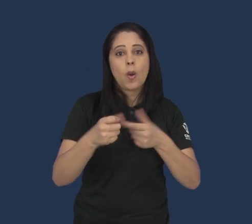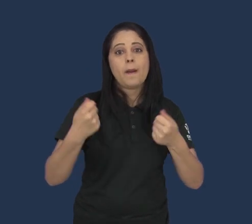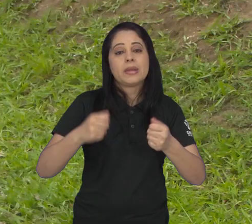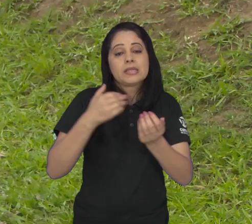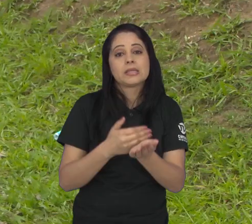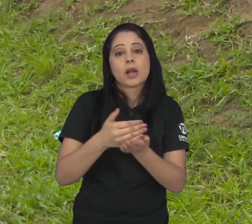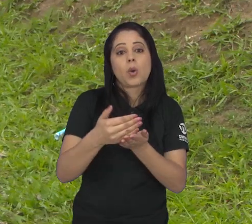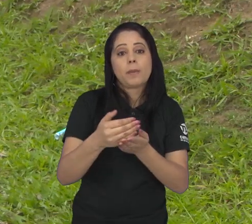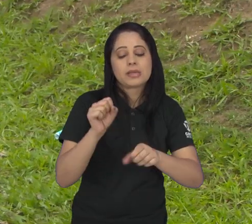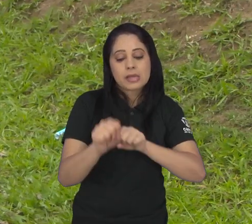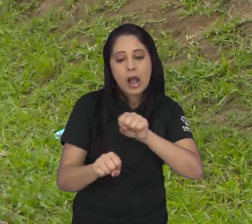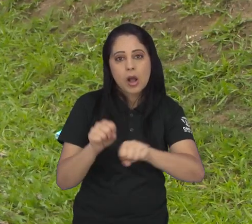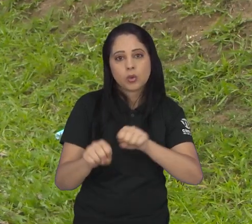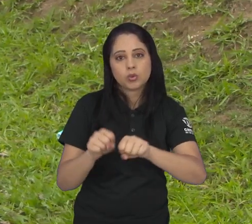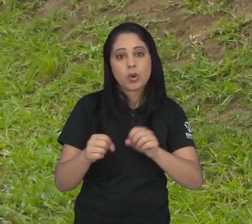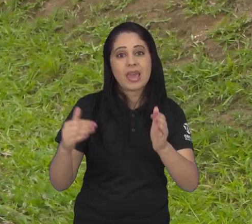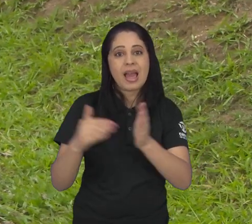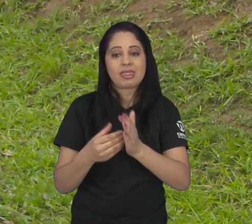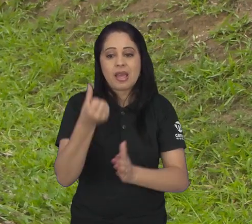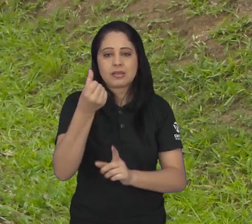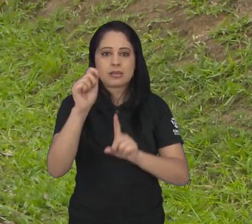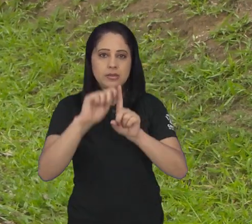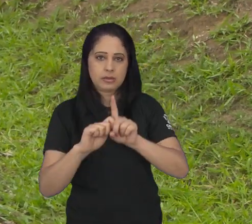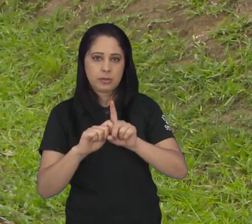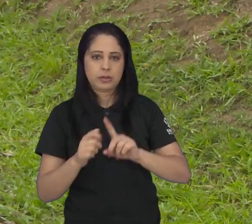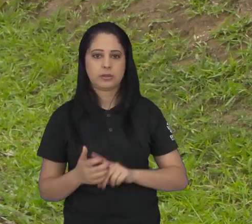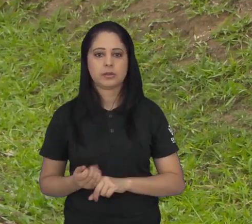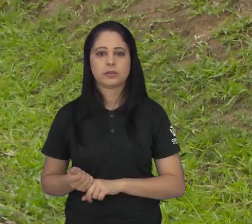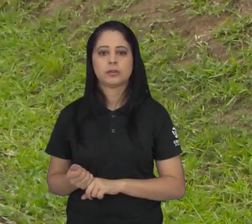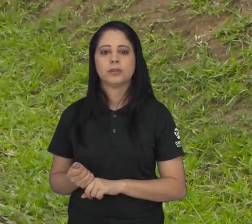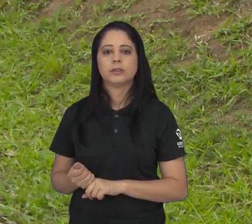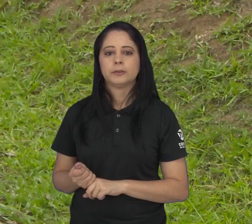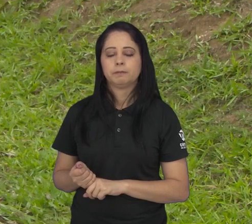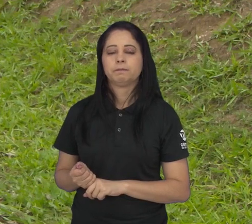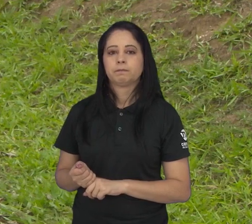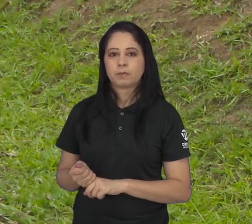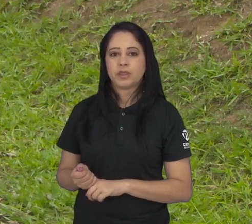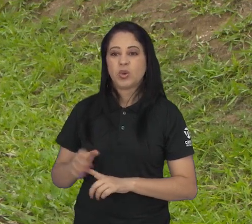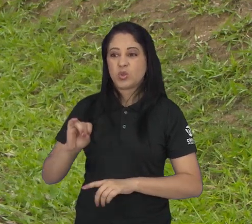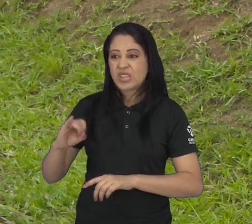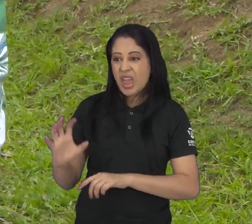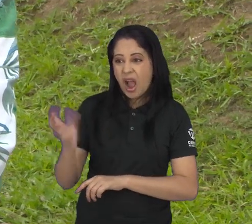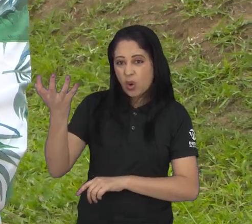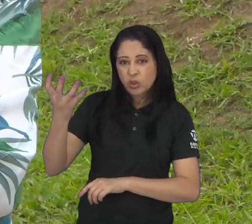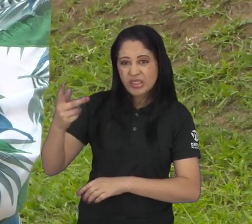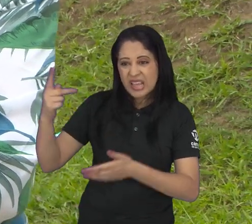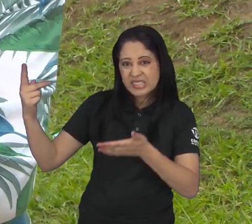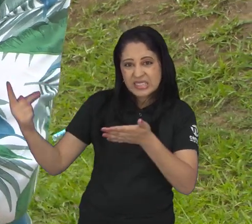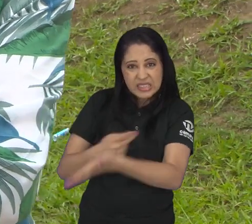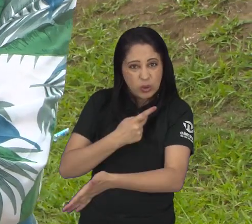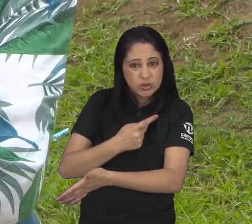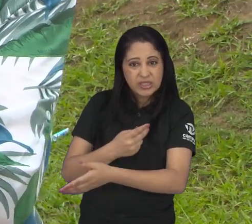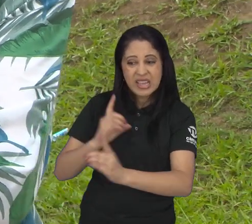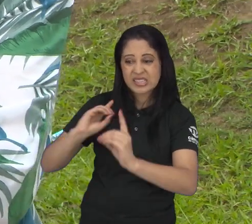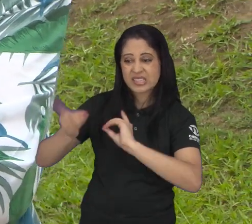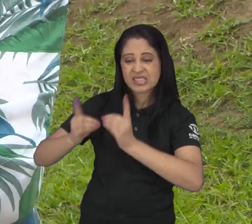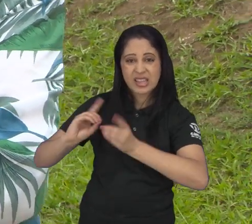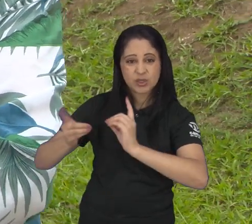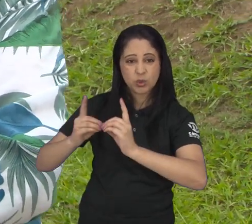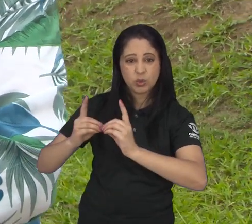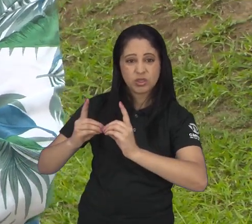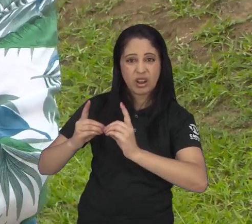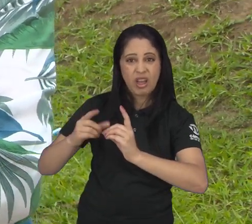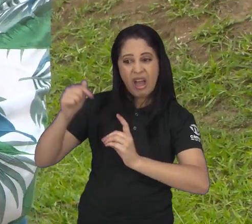as obras com muito movimento Principalmente quando tem alguma intercorrência ela adulta o trânsito cai todo dia aqui